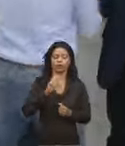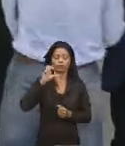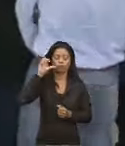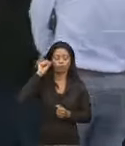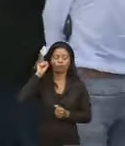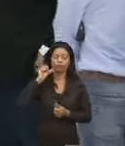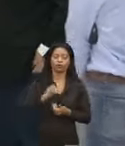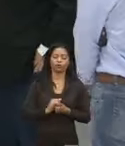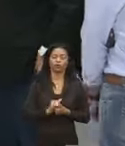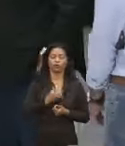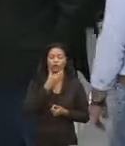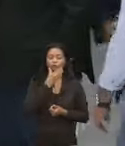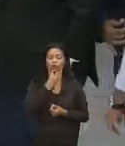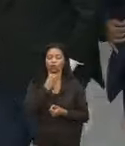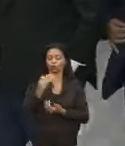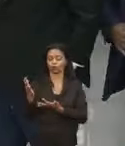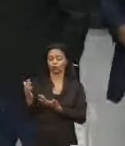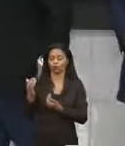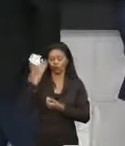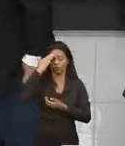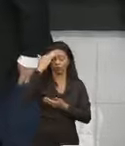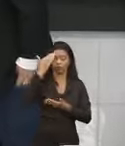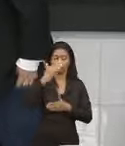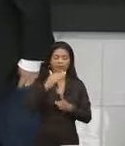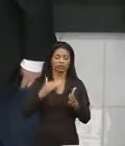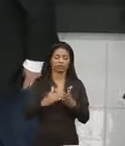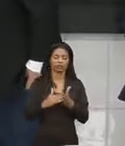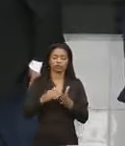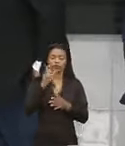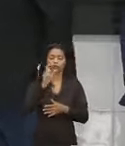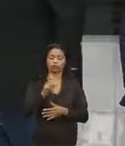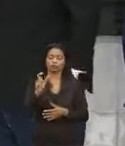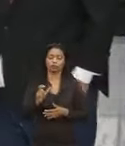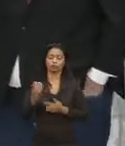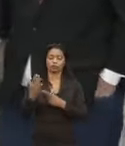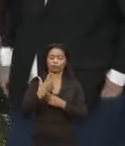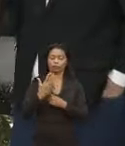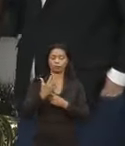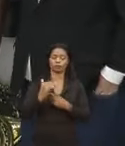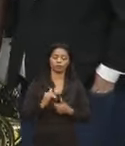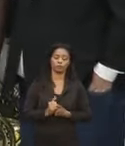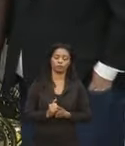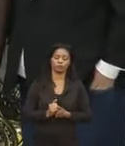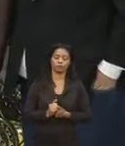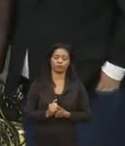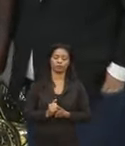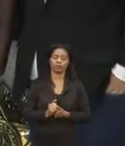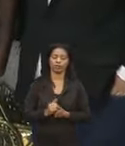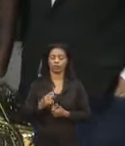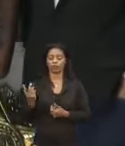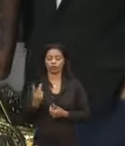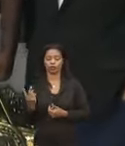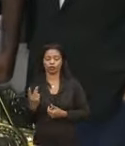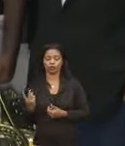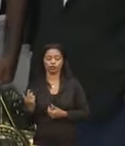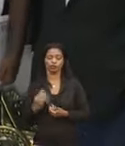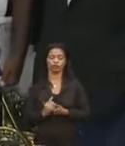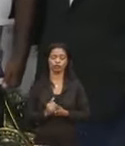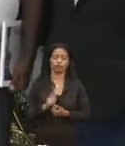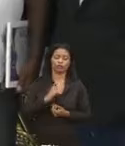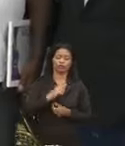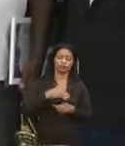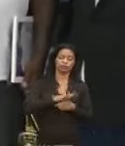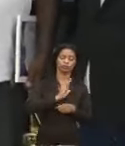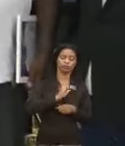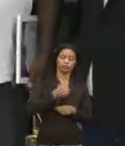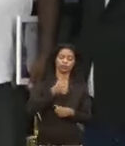Eu só tenho a agradecer mesmo a todas as pessoas que me ajudaram, inclusive esses dois aqui. Teve mais um que eu acho que ele